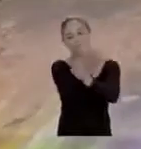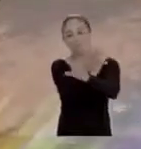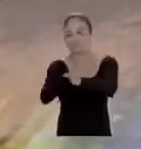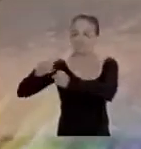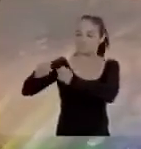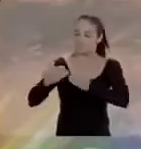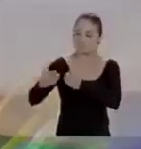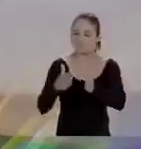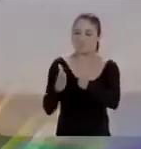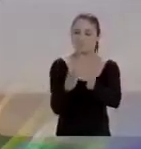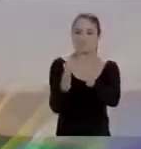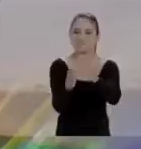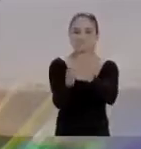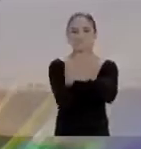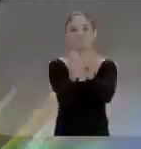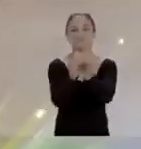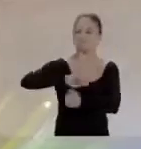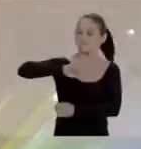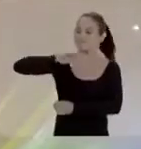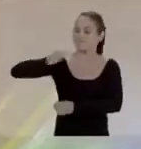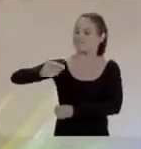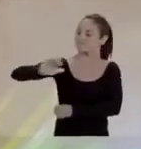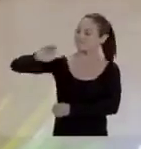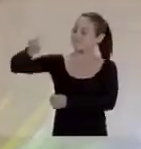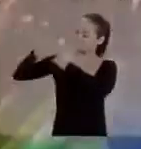espalham pelo sertão,